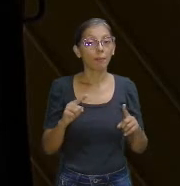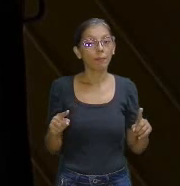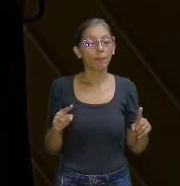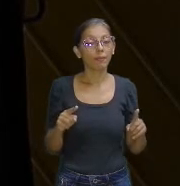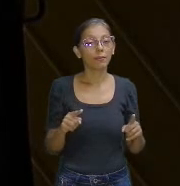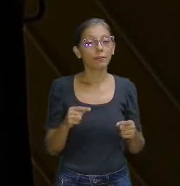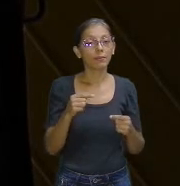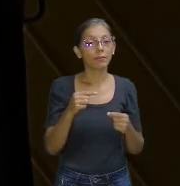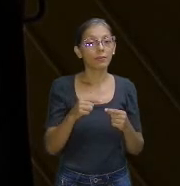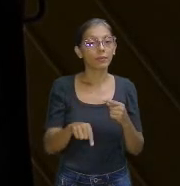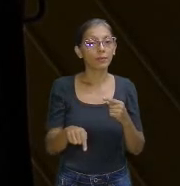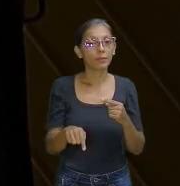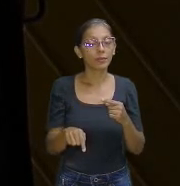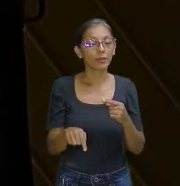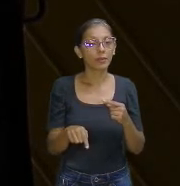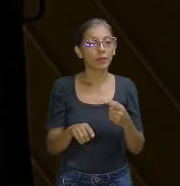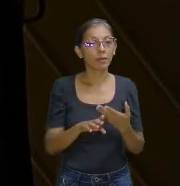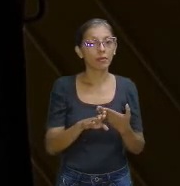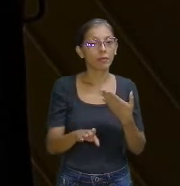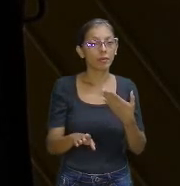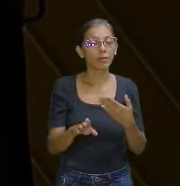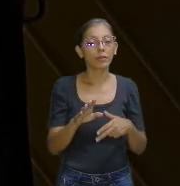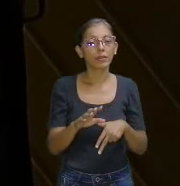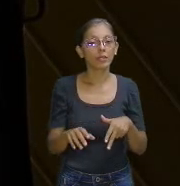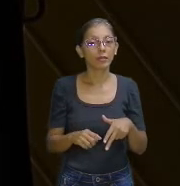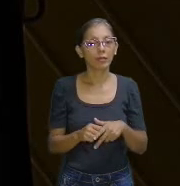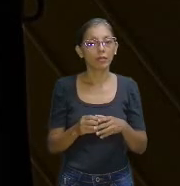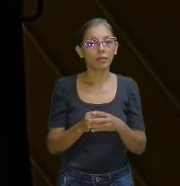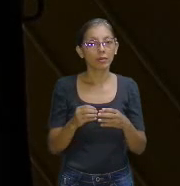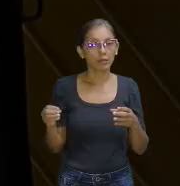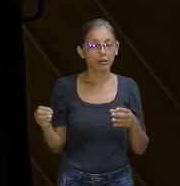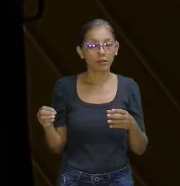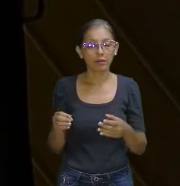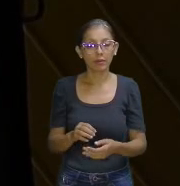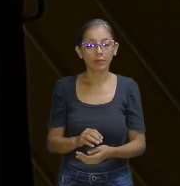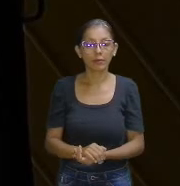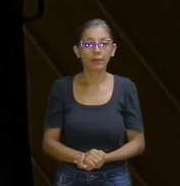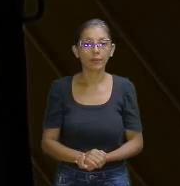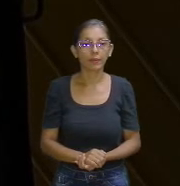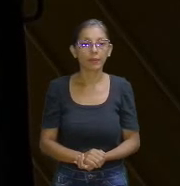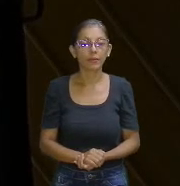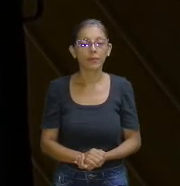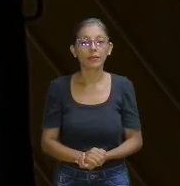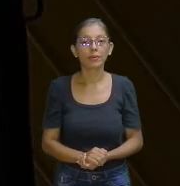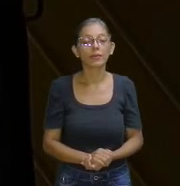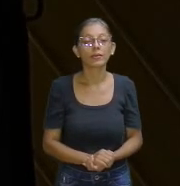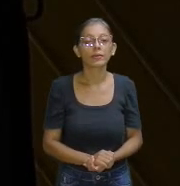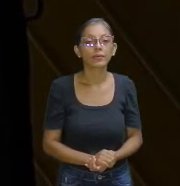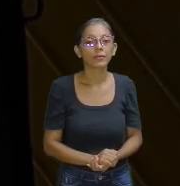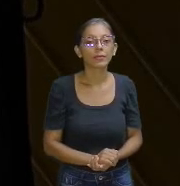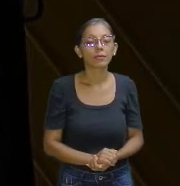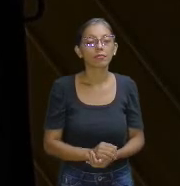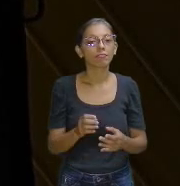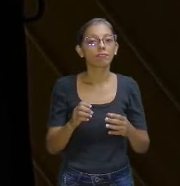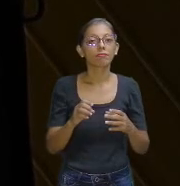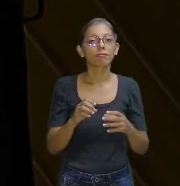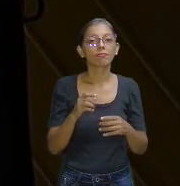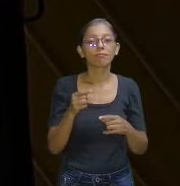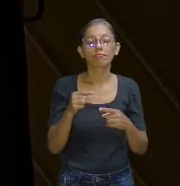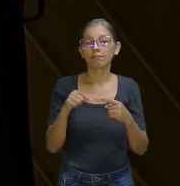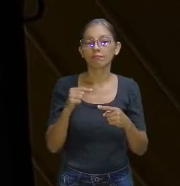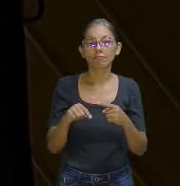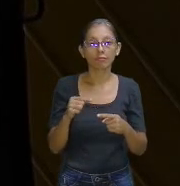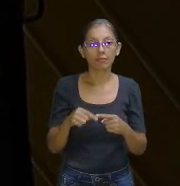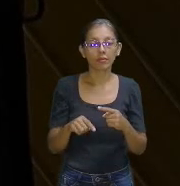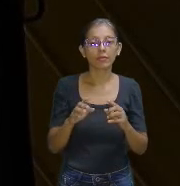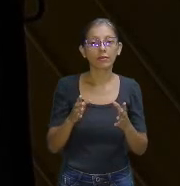a configuração de fraude à cota de gênero. Alegam que esse fator isoladamente não descaracteriza o ilícito eleitoral, conforme já